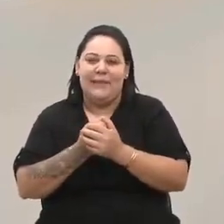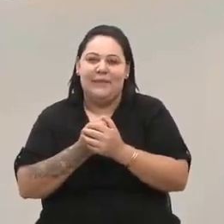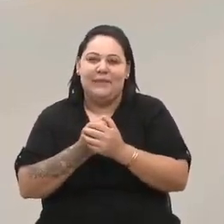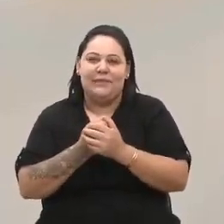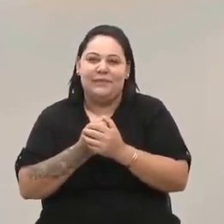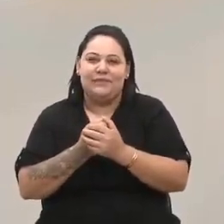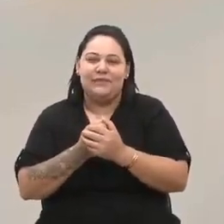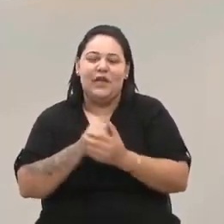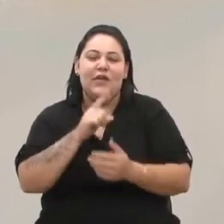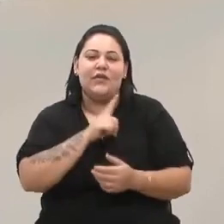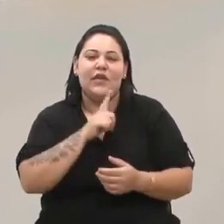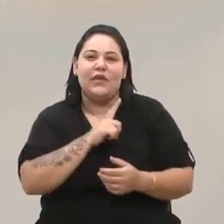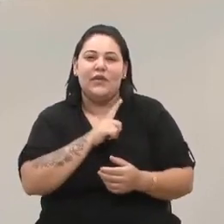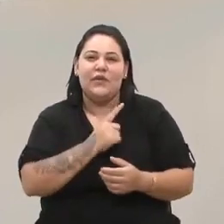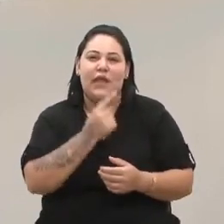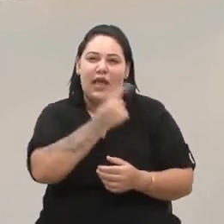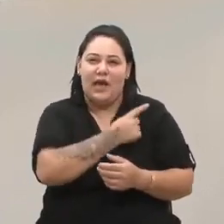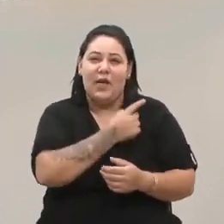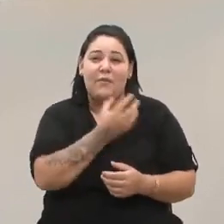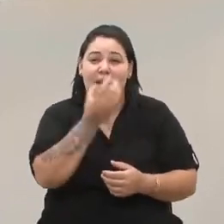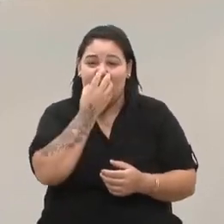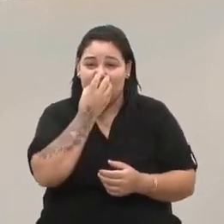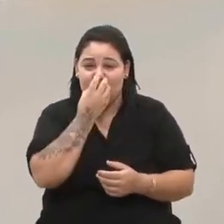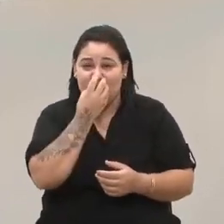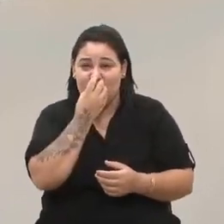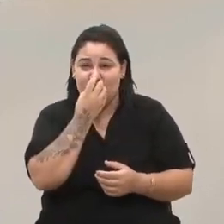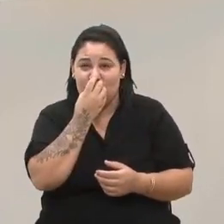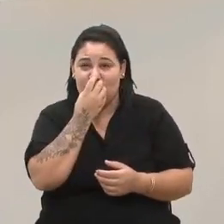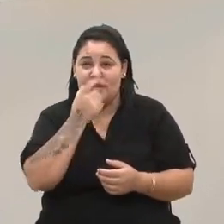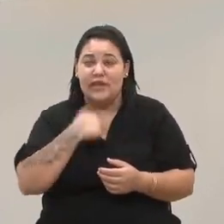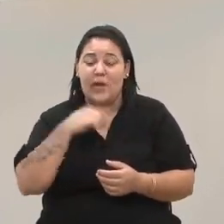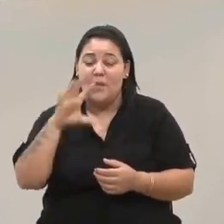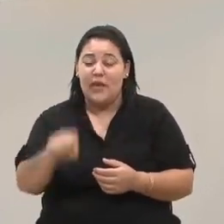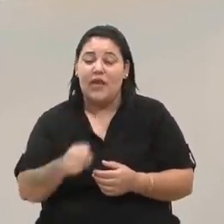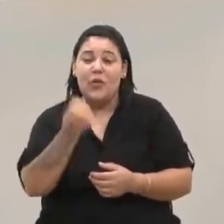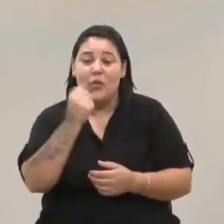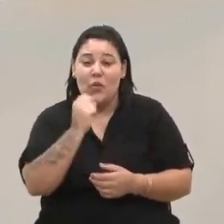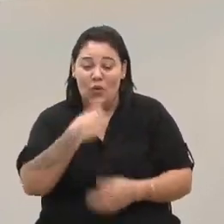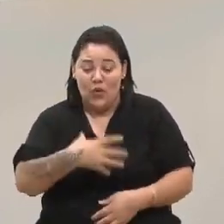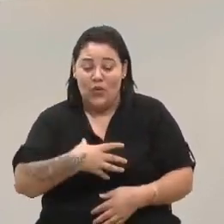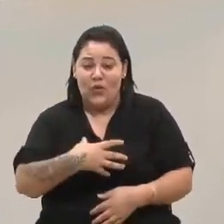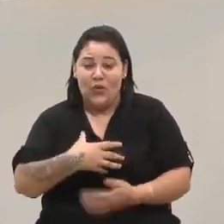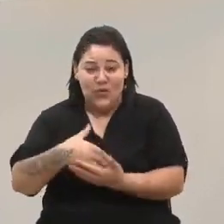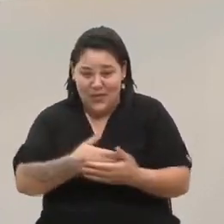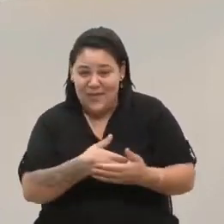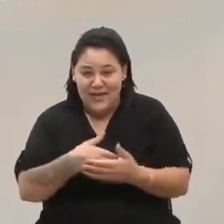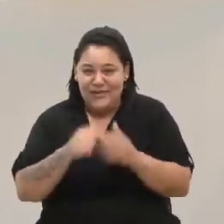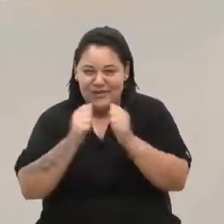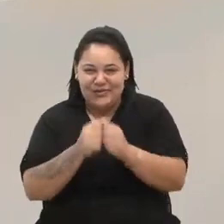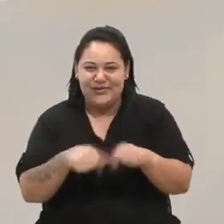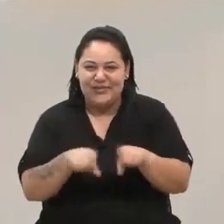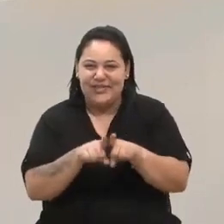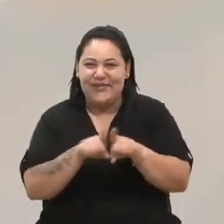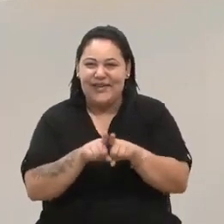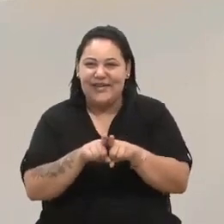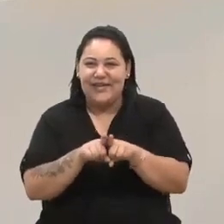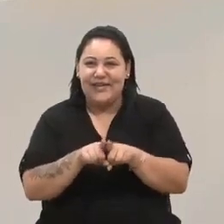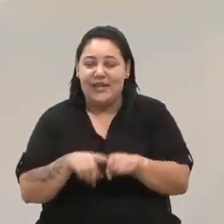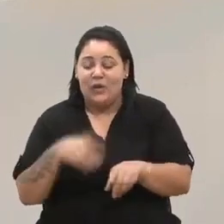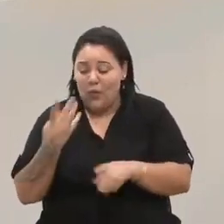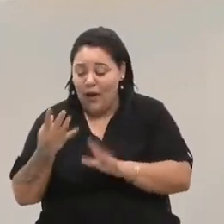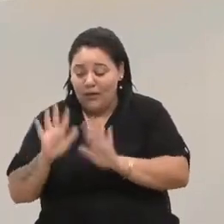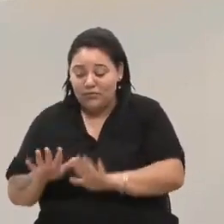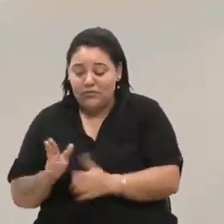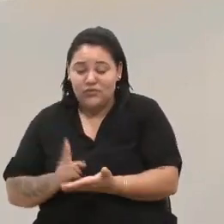eu tenho lá uma cachorra que eu já falei que recolhi, com 8 filhotes, consegui doar 4 e 4 estão lá. E não